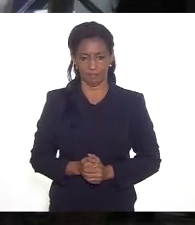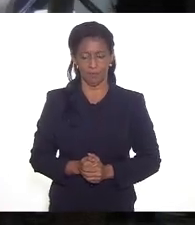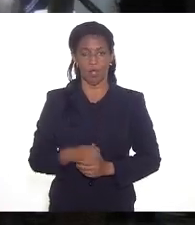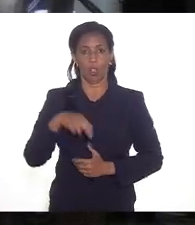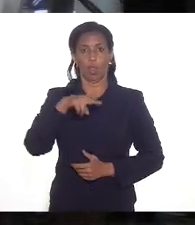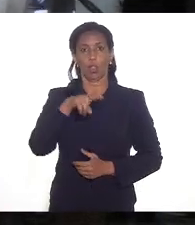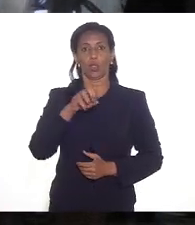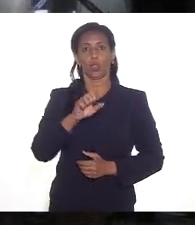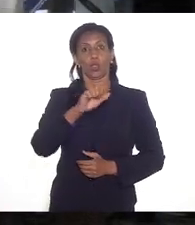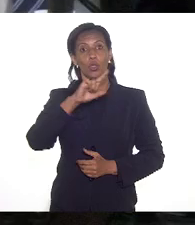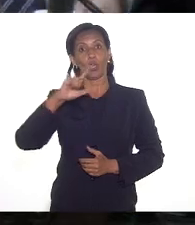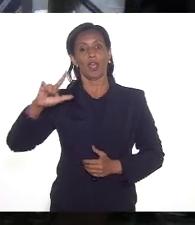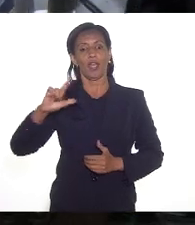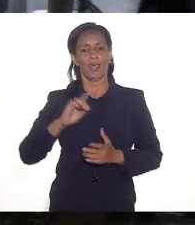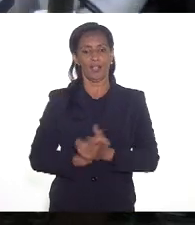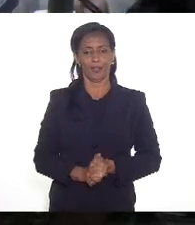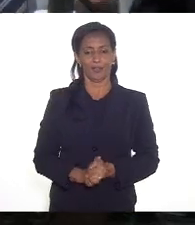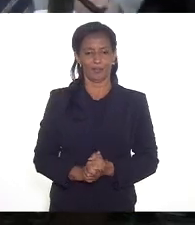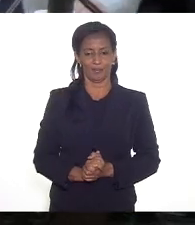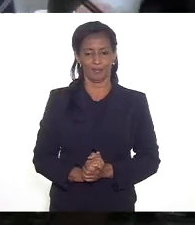Deputado Noel de Carvalho